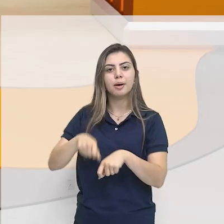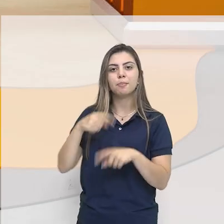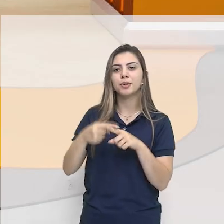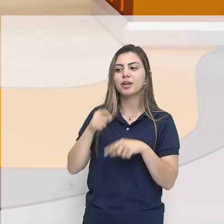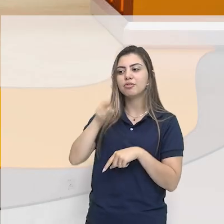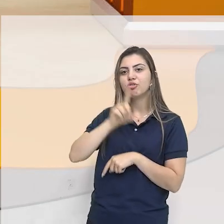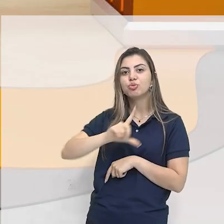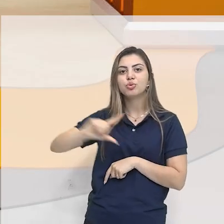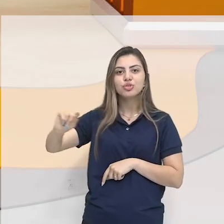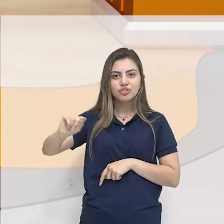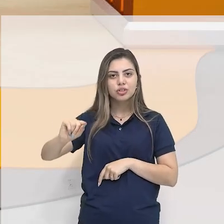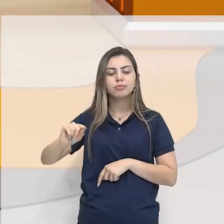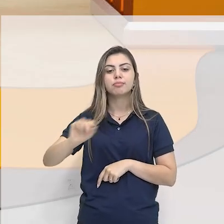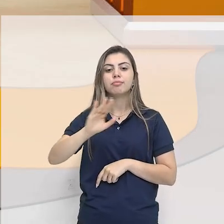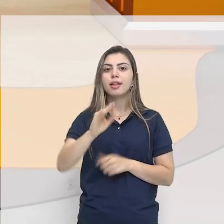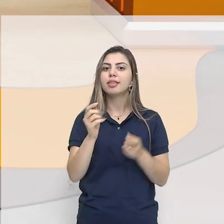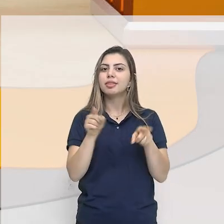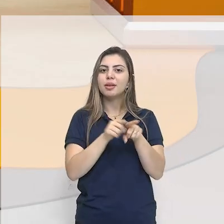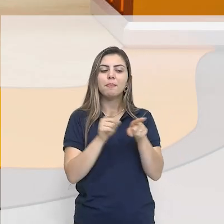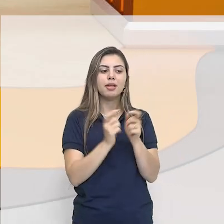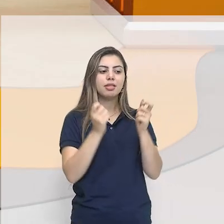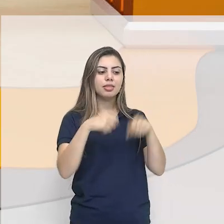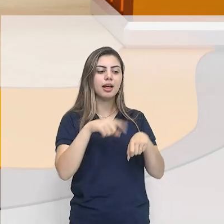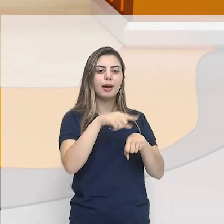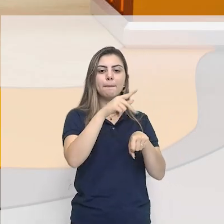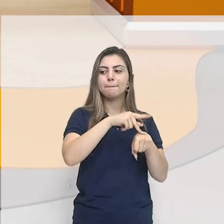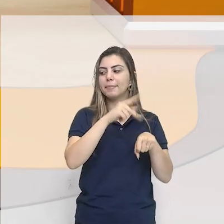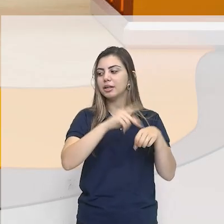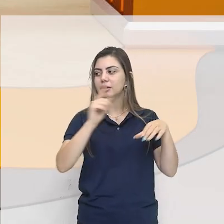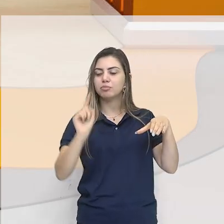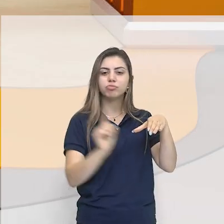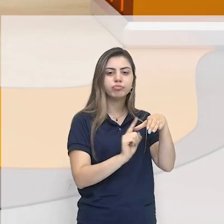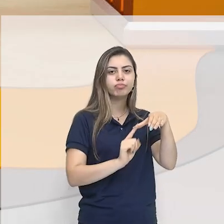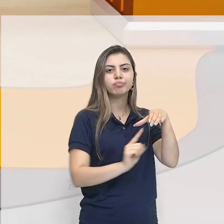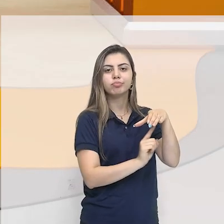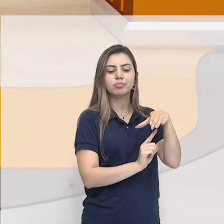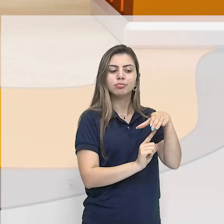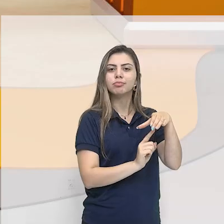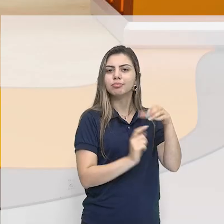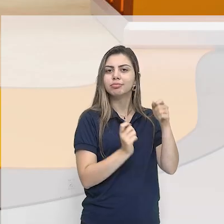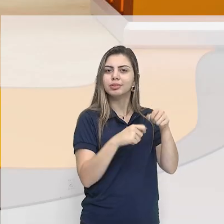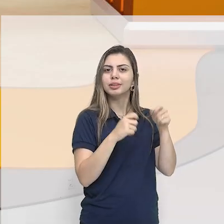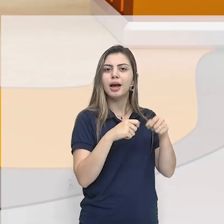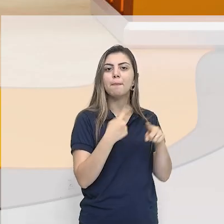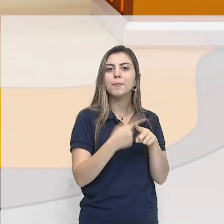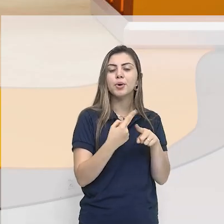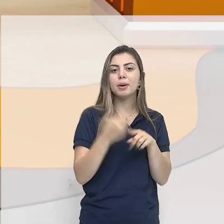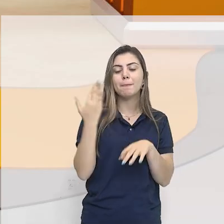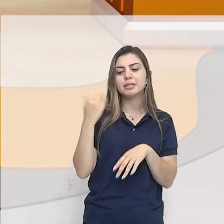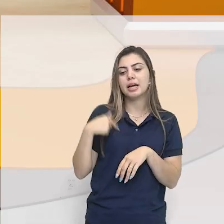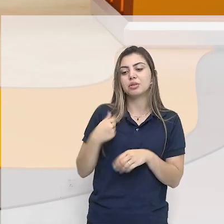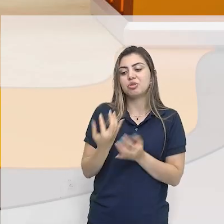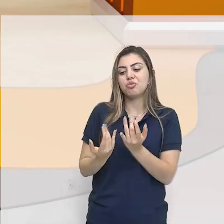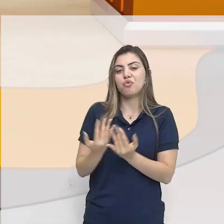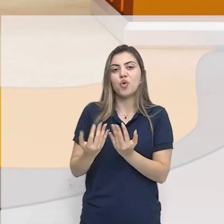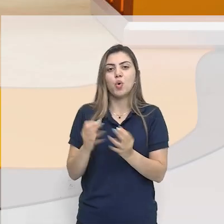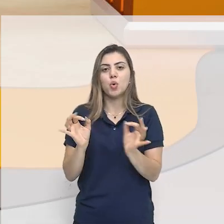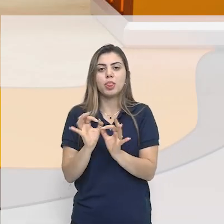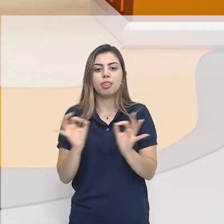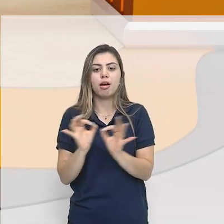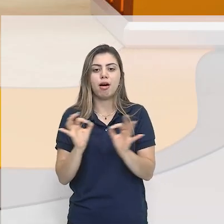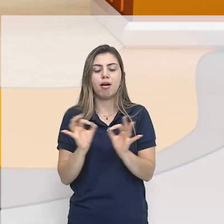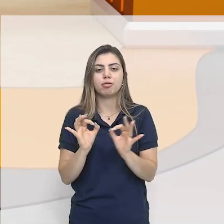afugentá-los. Eu posso, inclusive, entrar em cavernas e ficar muito mais tempo lá, porque antes, quando eu não tinha o domínio do fogo